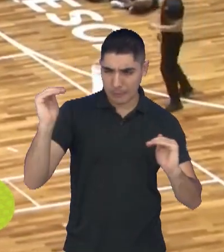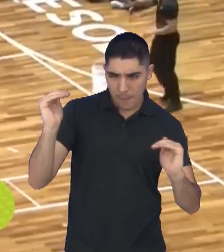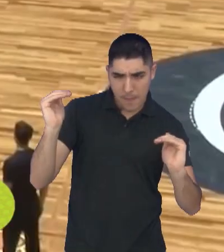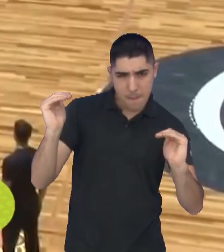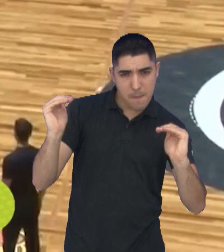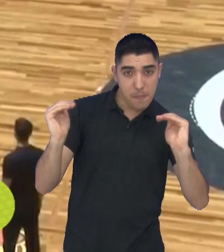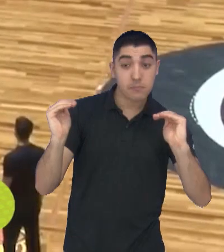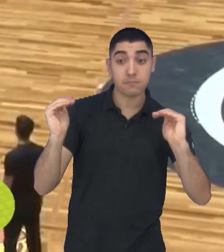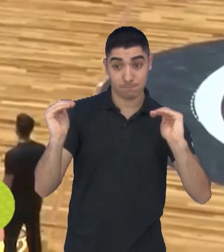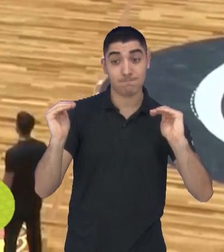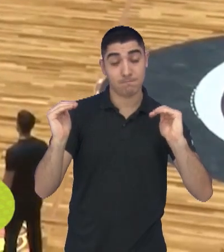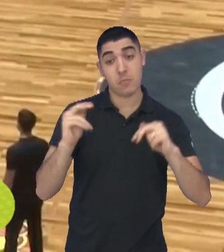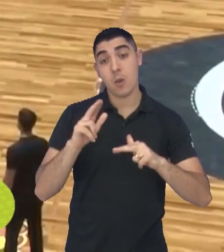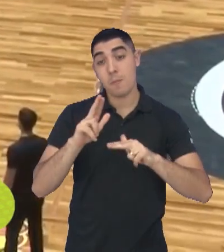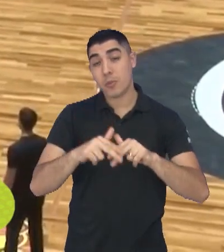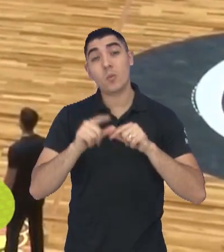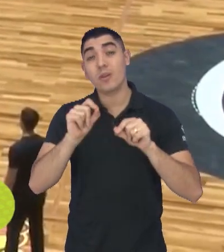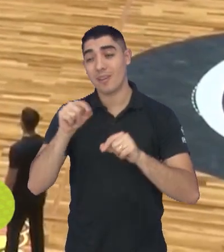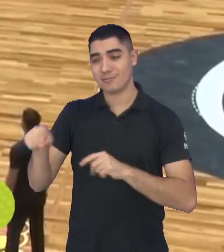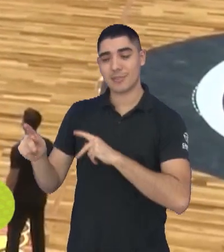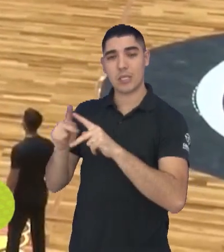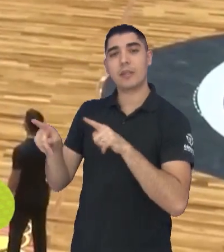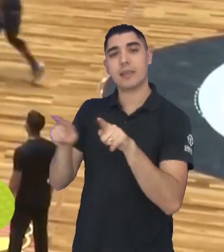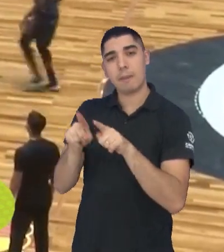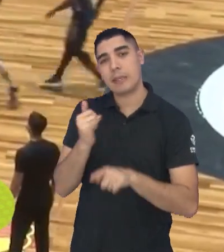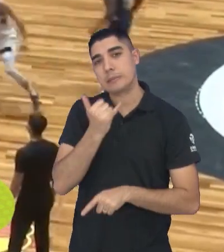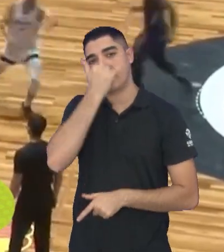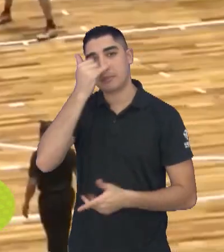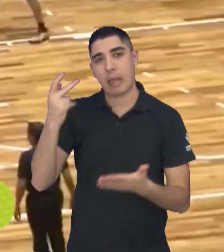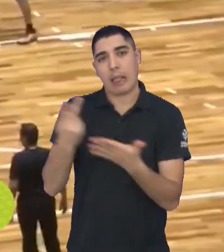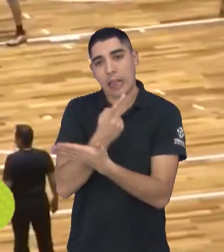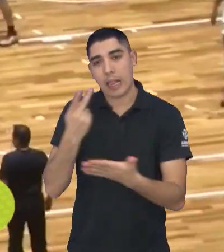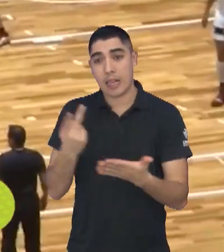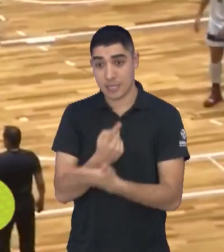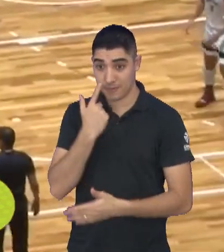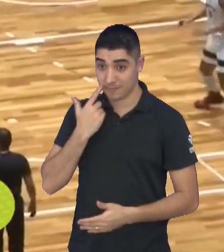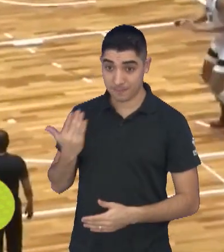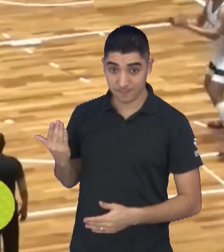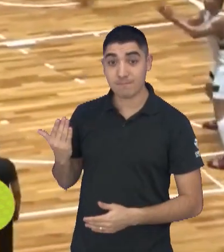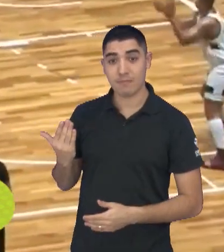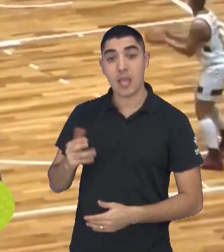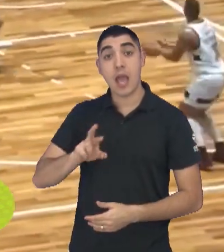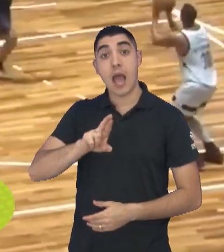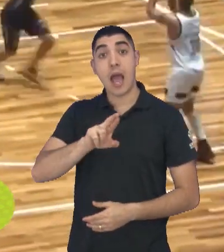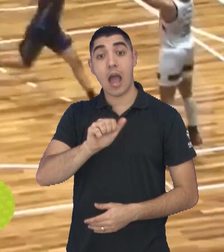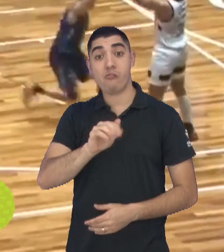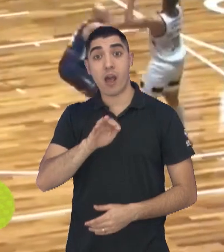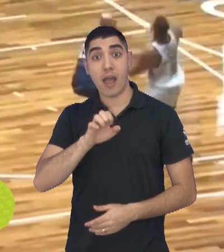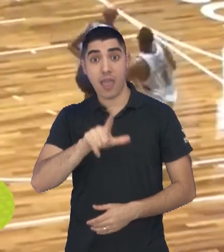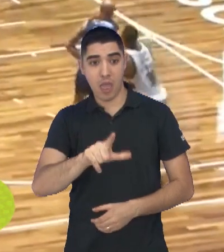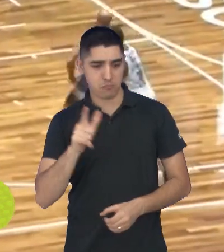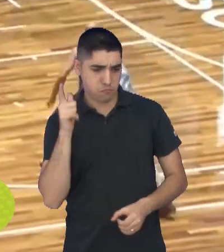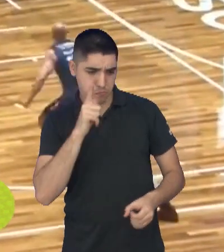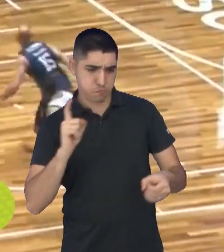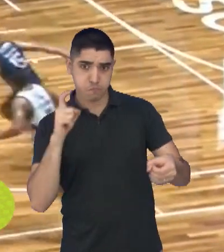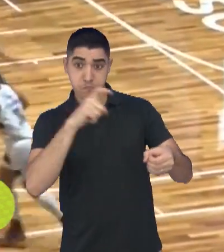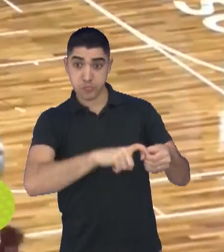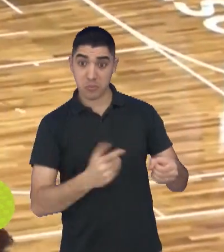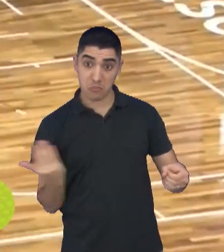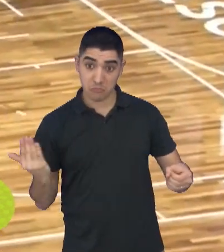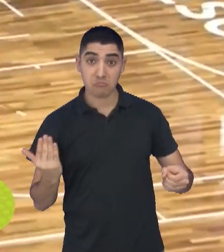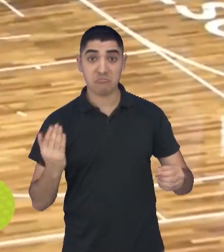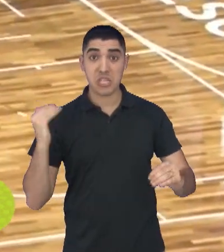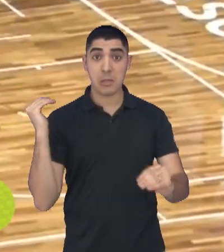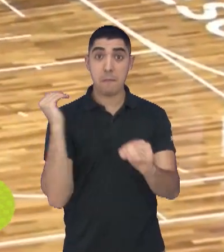diferença. Muito em função dos erros ofensivos do São José. Rafael Hetzheimer colocou mais 3 na conta do timão e o empate